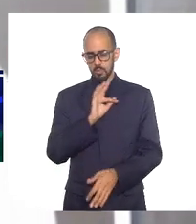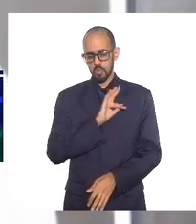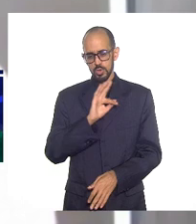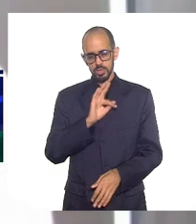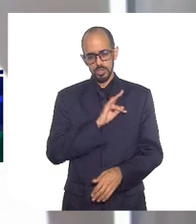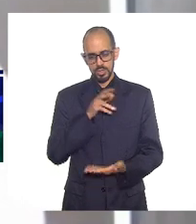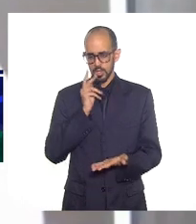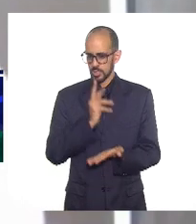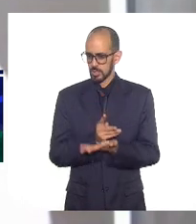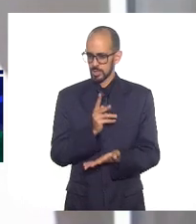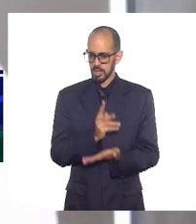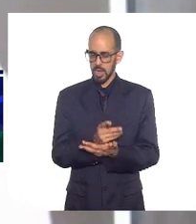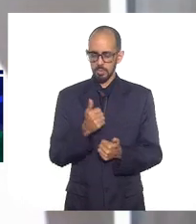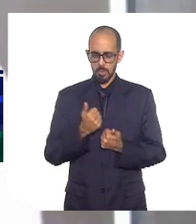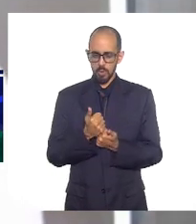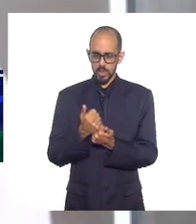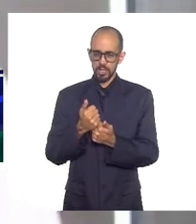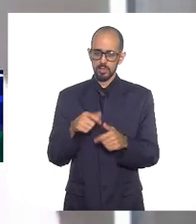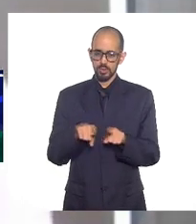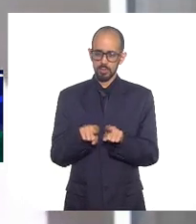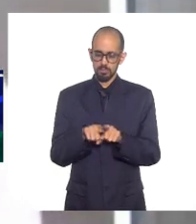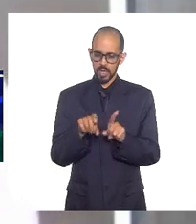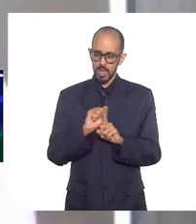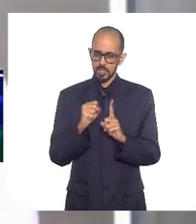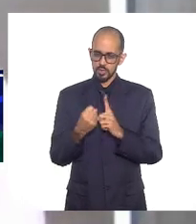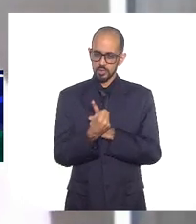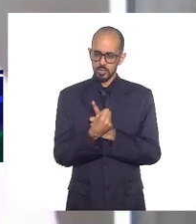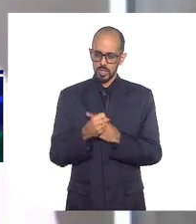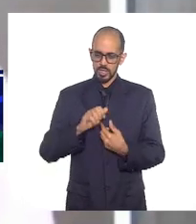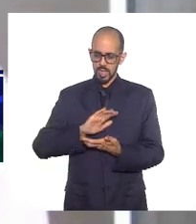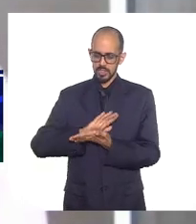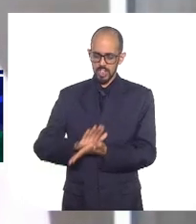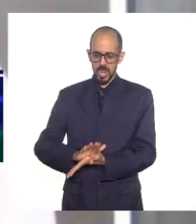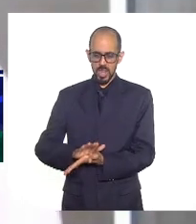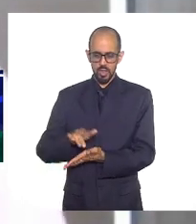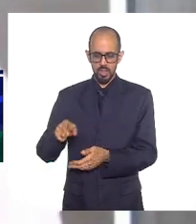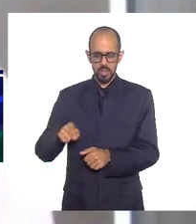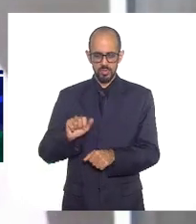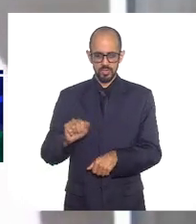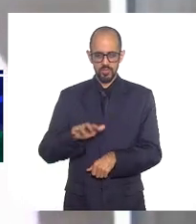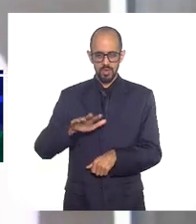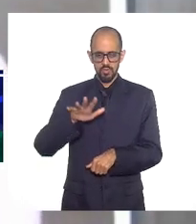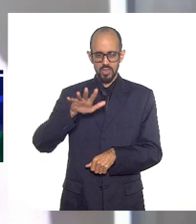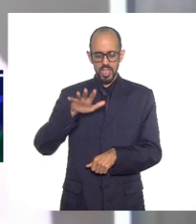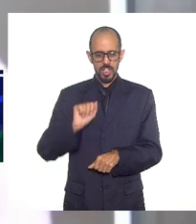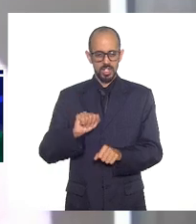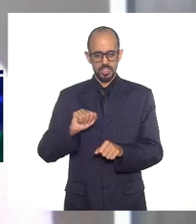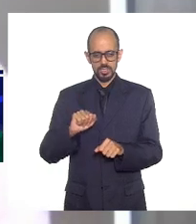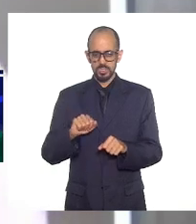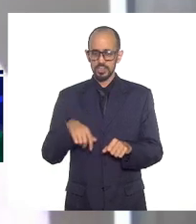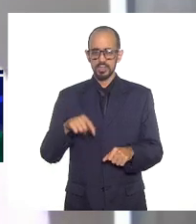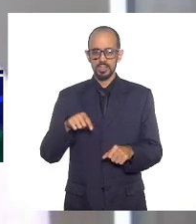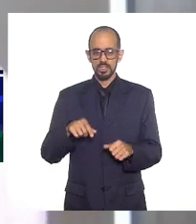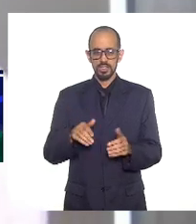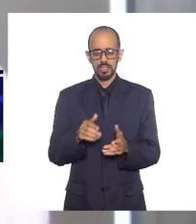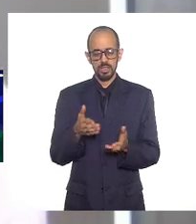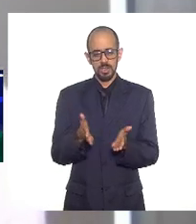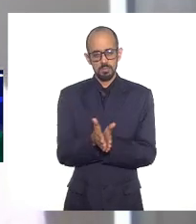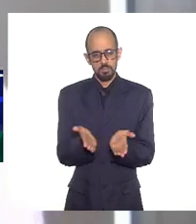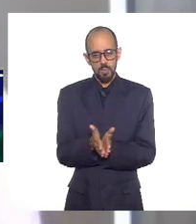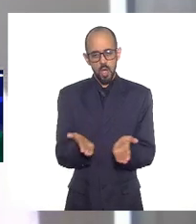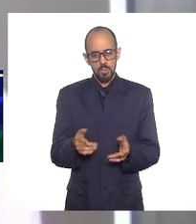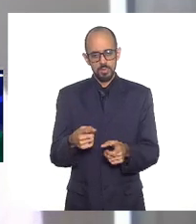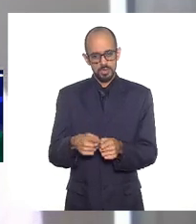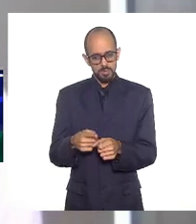a nossa parcela da sociedade renegada às comunidades, às favelas e ausente de tantas